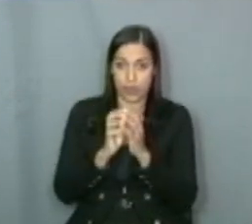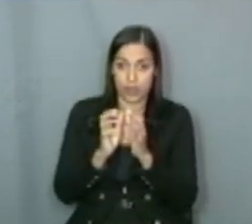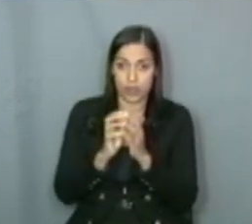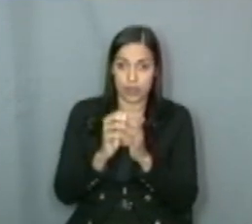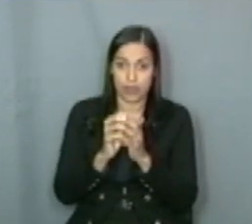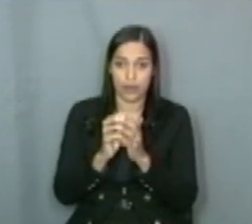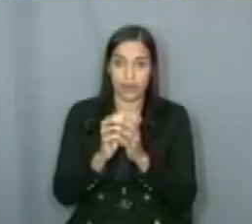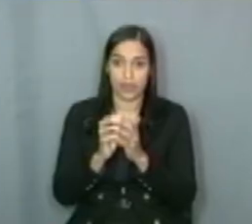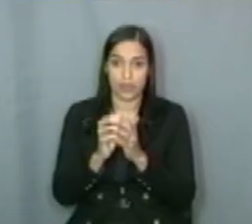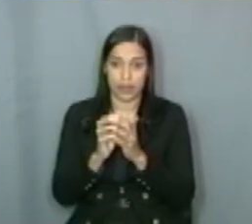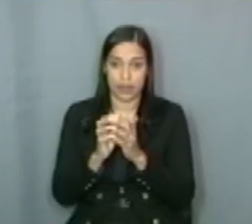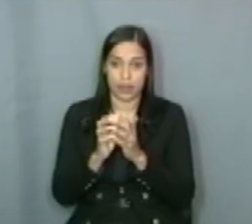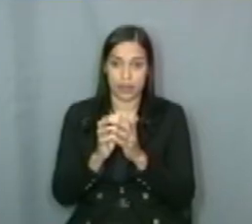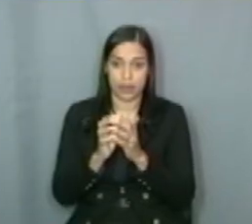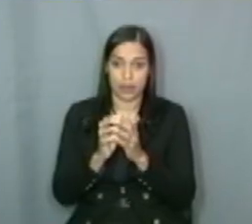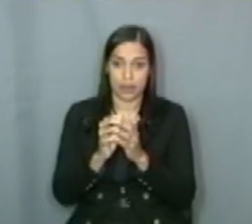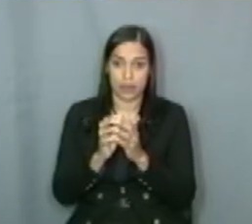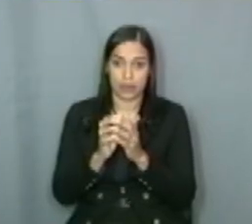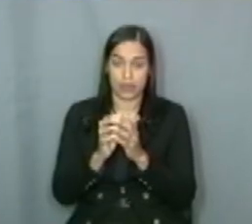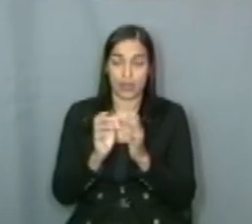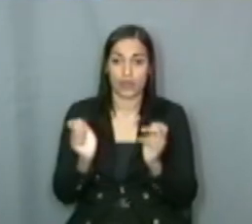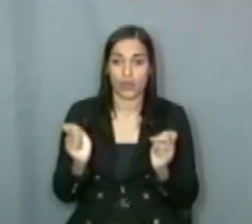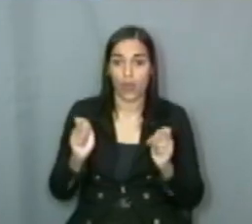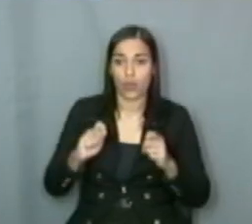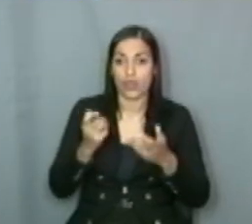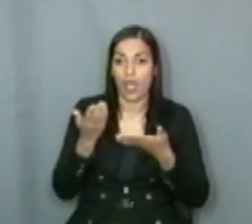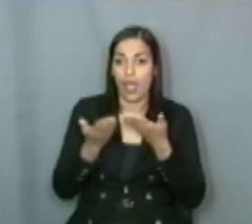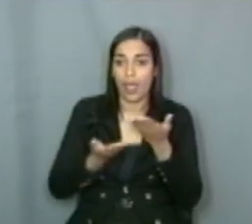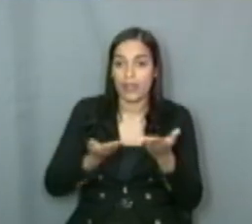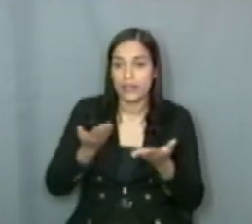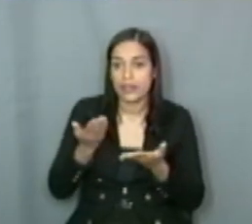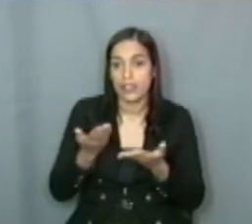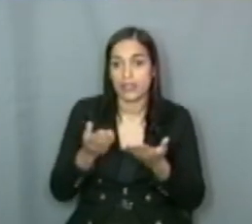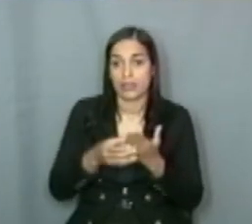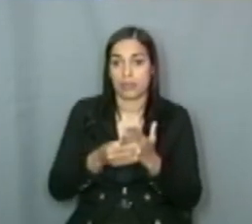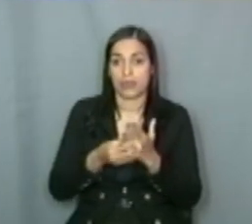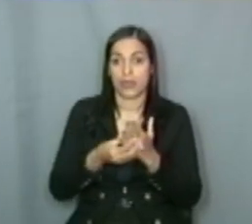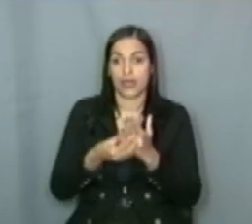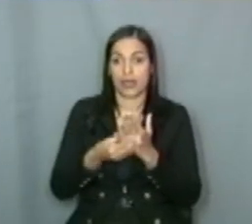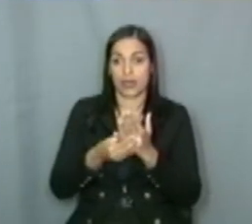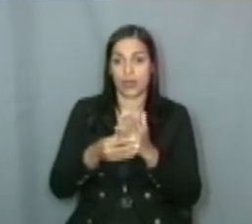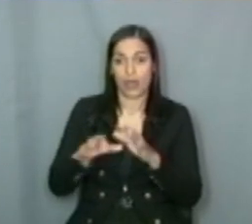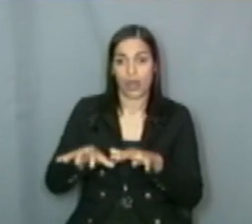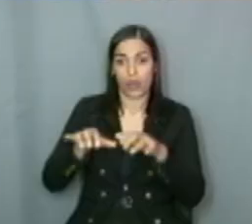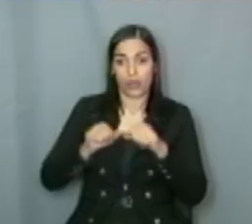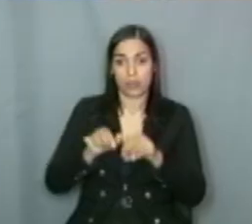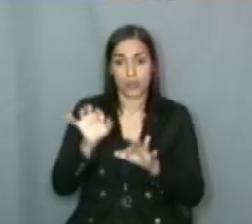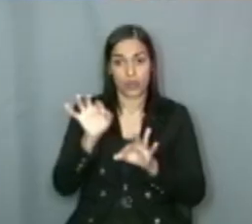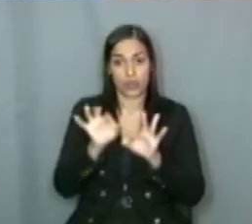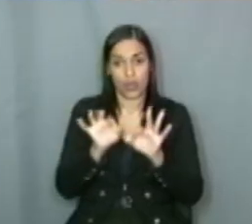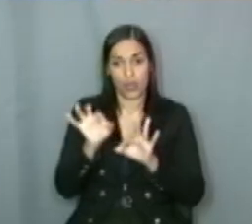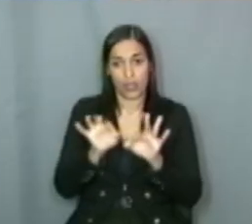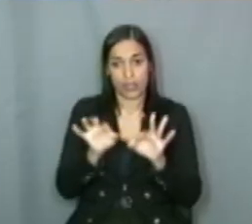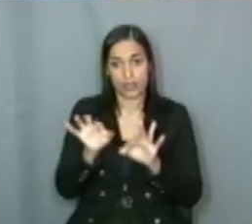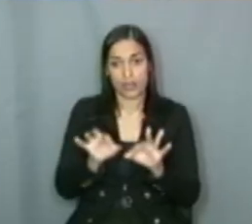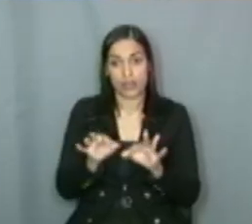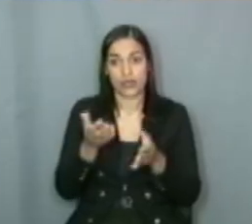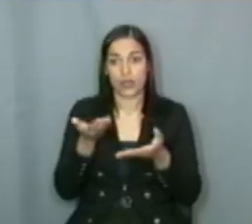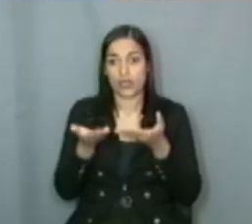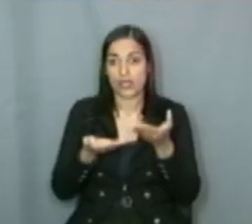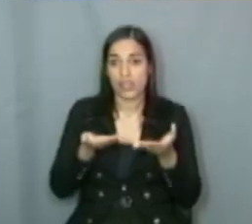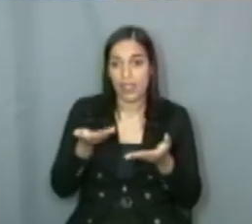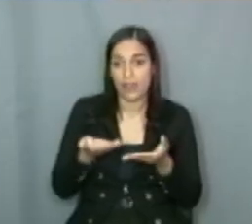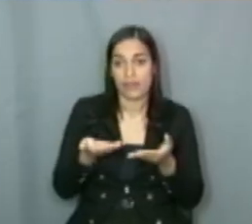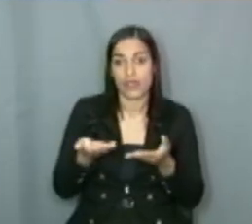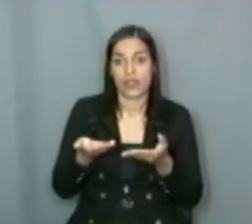para que sejam adotadas providências quanto às condições de atendimento, acolhimento e organização dos serviços